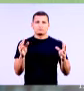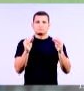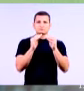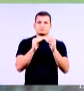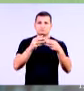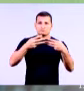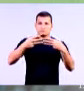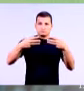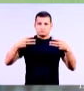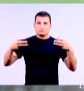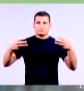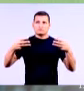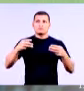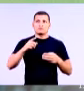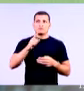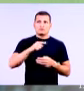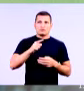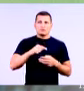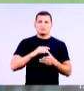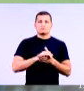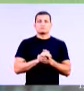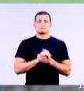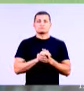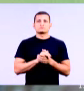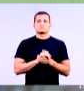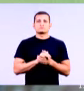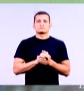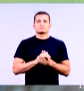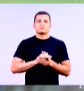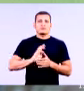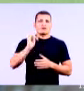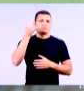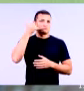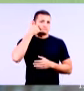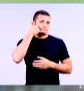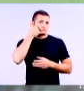seguinte, é a convergência, é juntar a rede de telefonia,